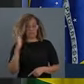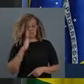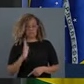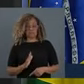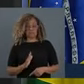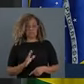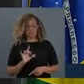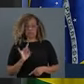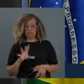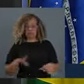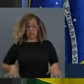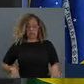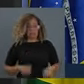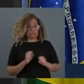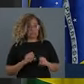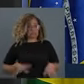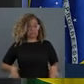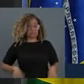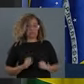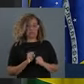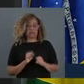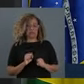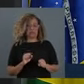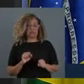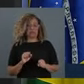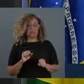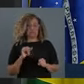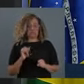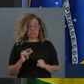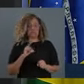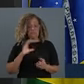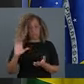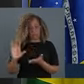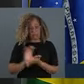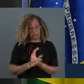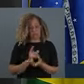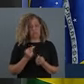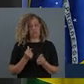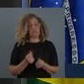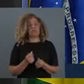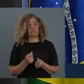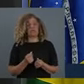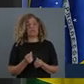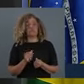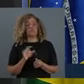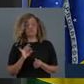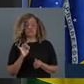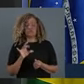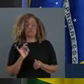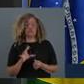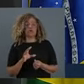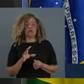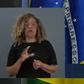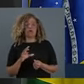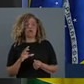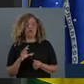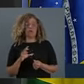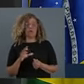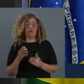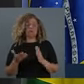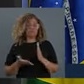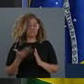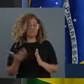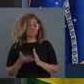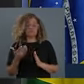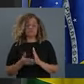gastar não importa se tem orçamento se não tem orçamento arranque do lombo do Trabalhador do empresariado